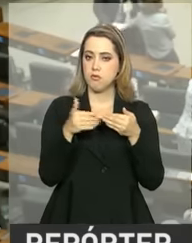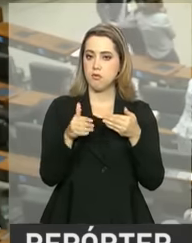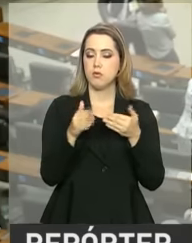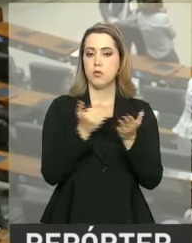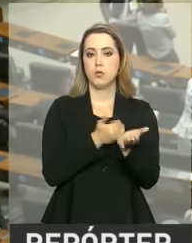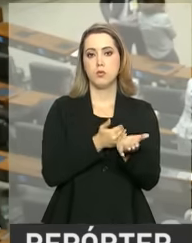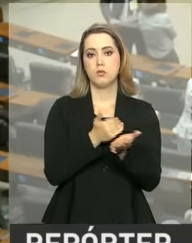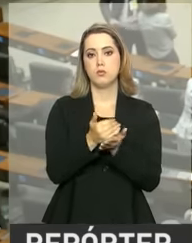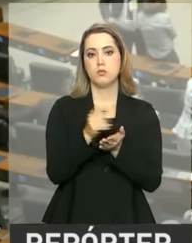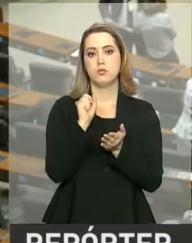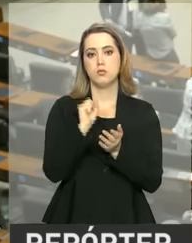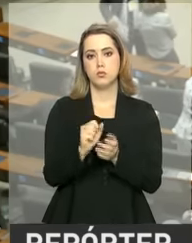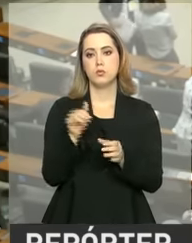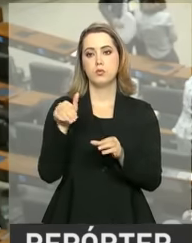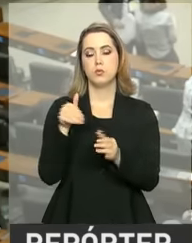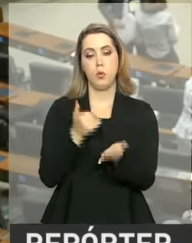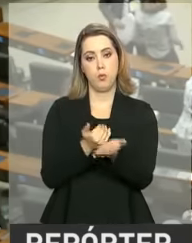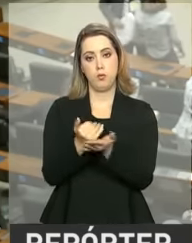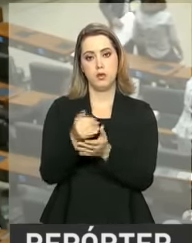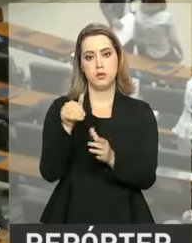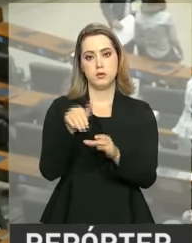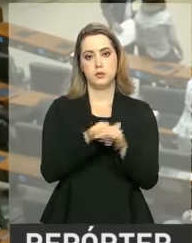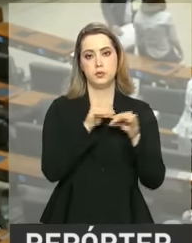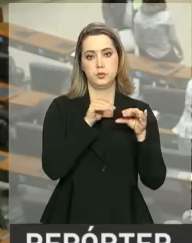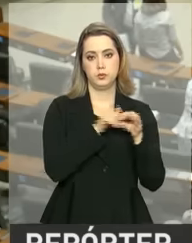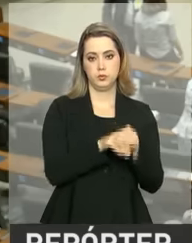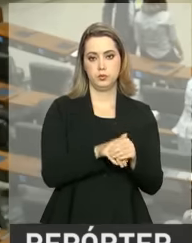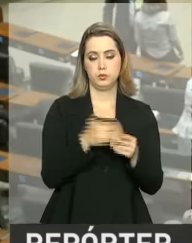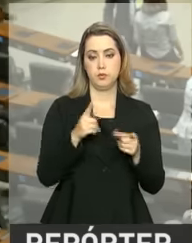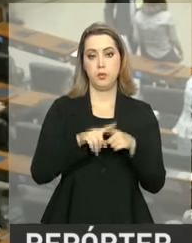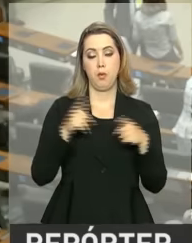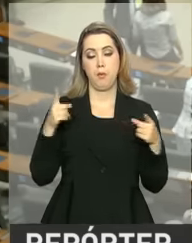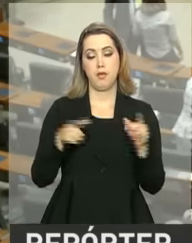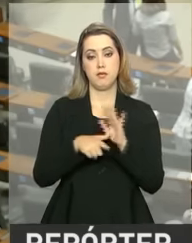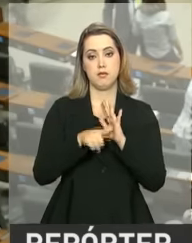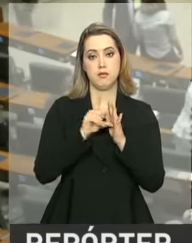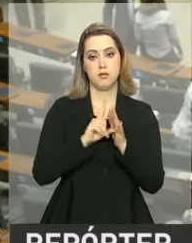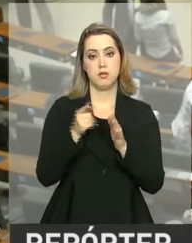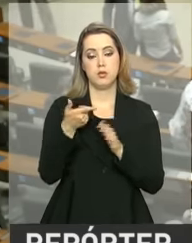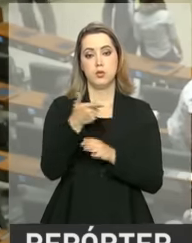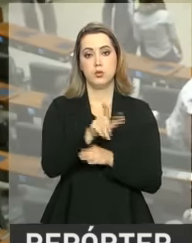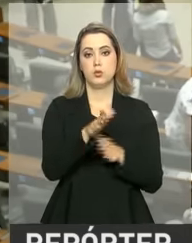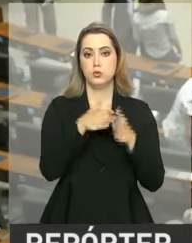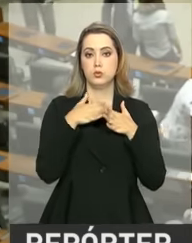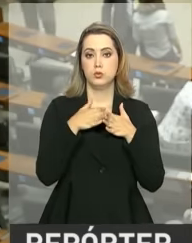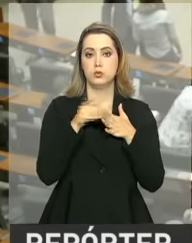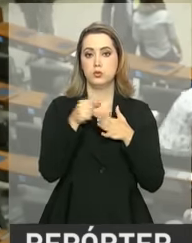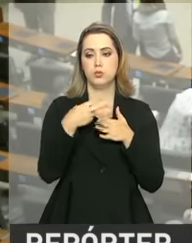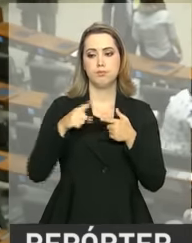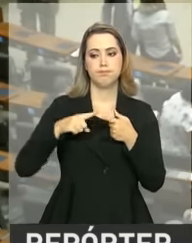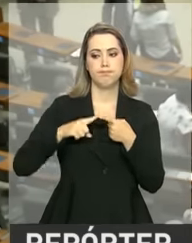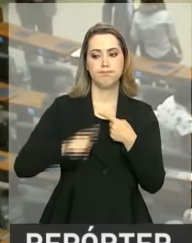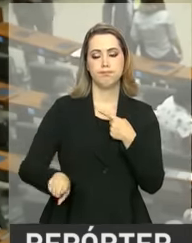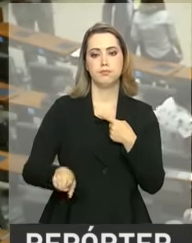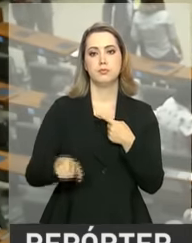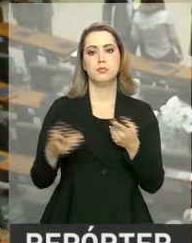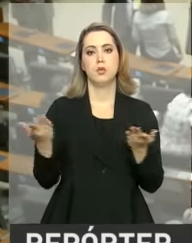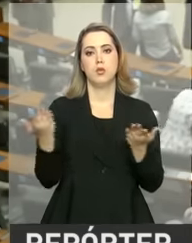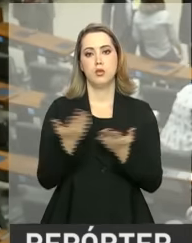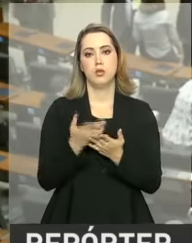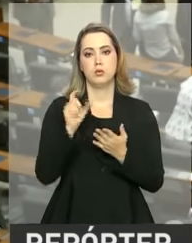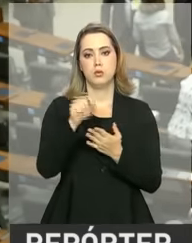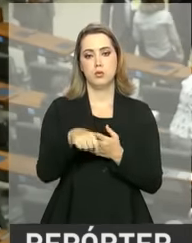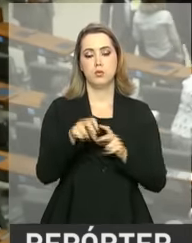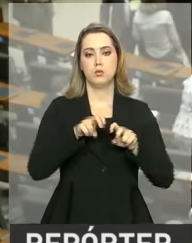os procedimentos de votação sejam iniciados. Mais cedo, um outro requerimento foi rejeitado aqui no